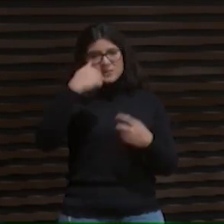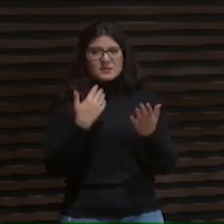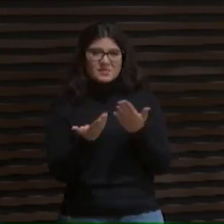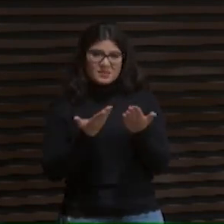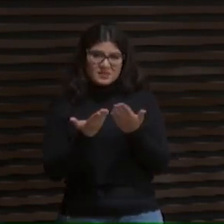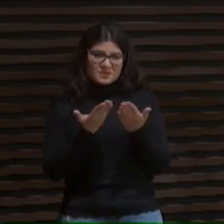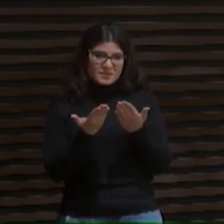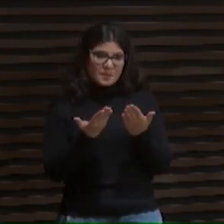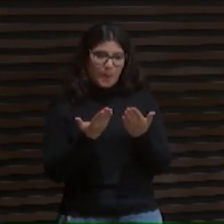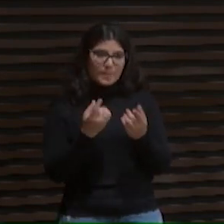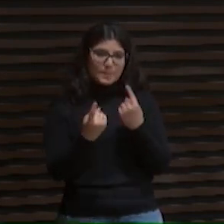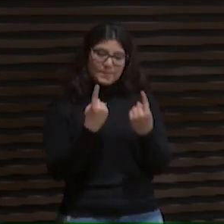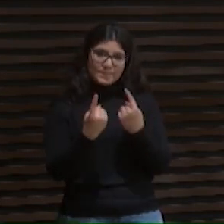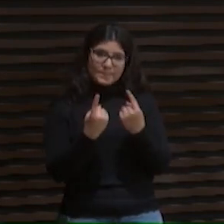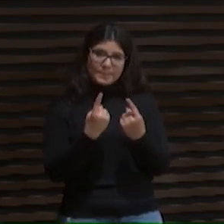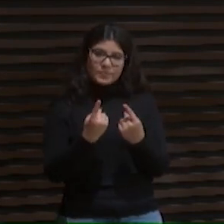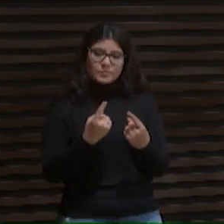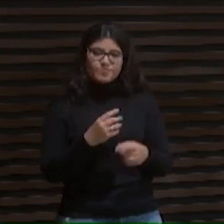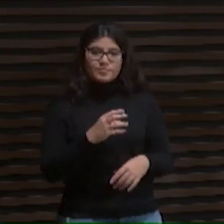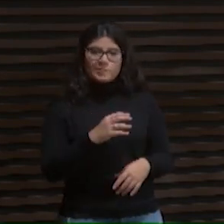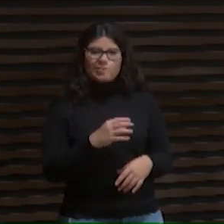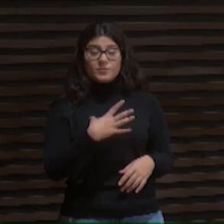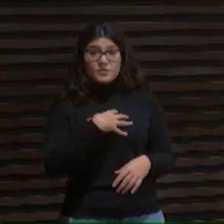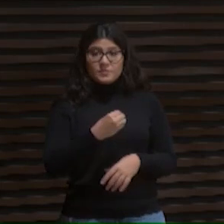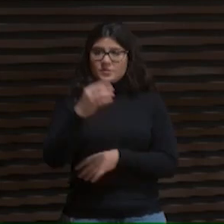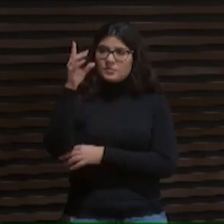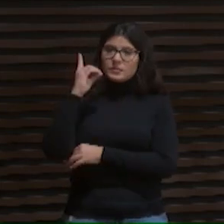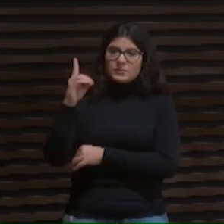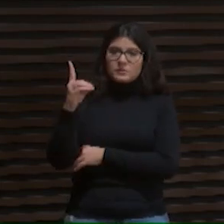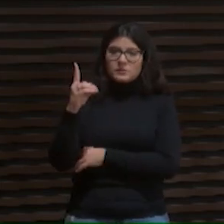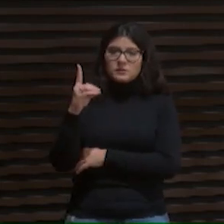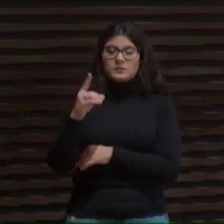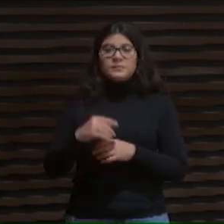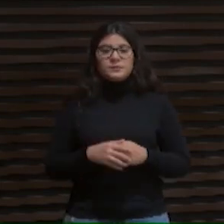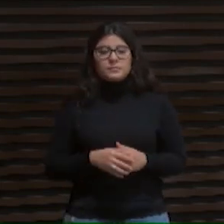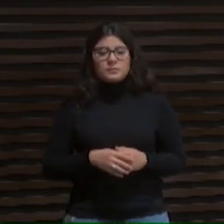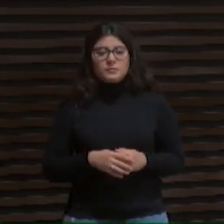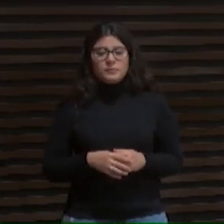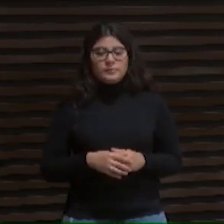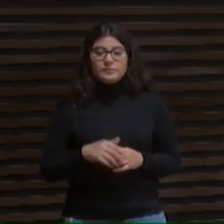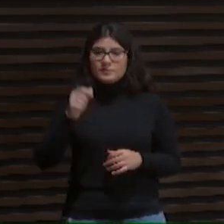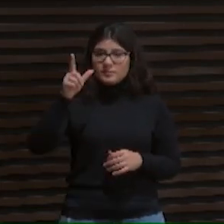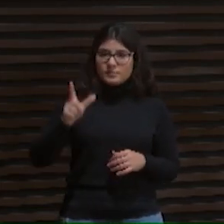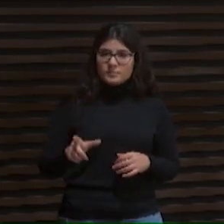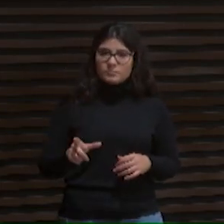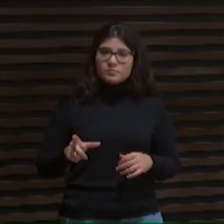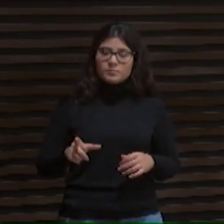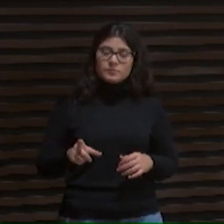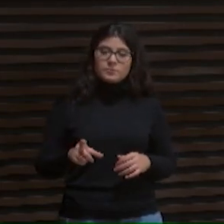O cristão, então, ou o filho de Deus, melhor dizendo, eu prefiro essa expressão, é aquele